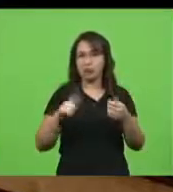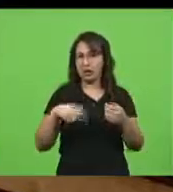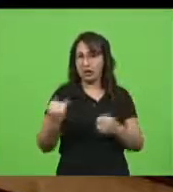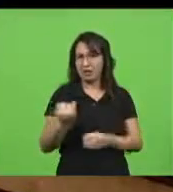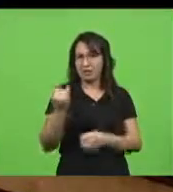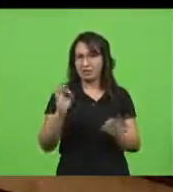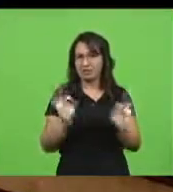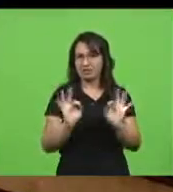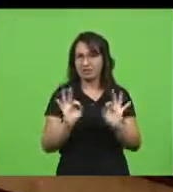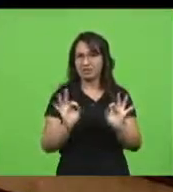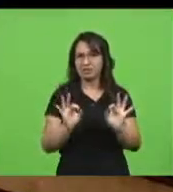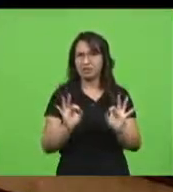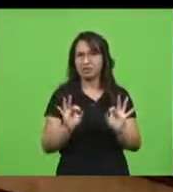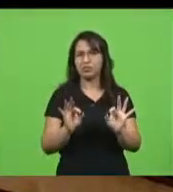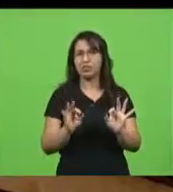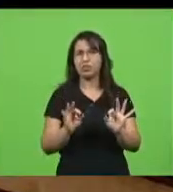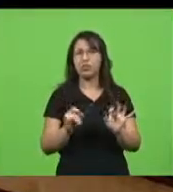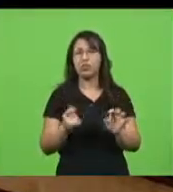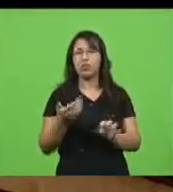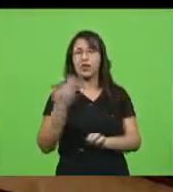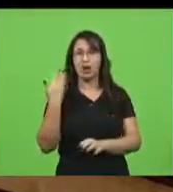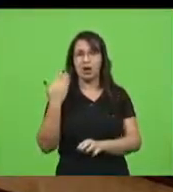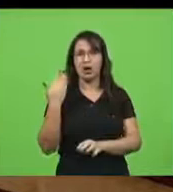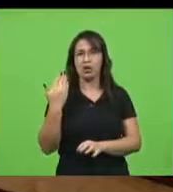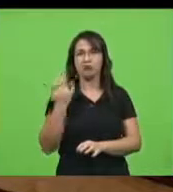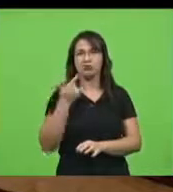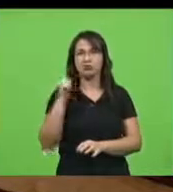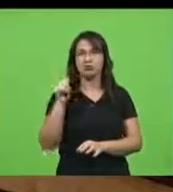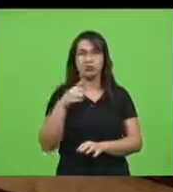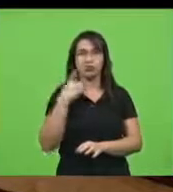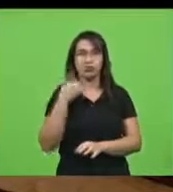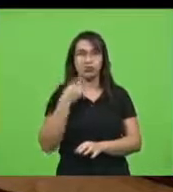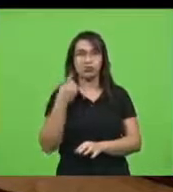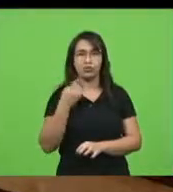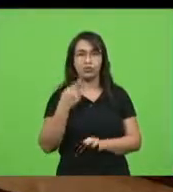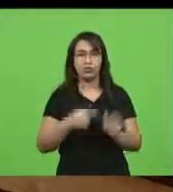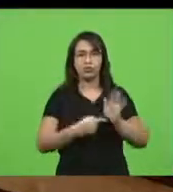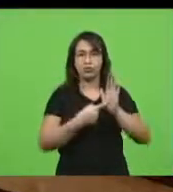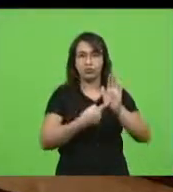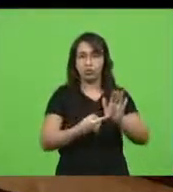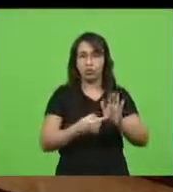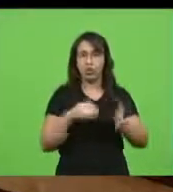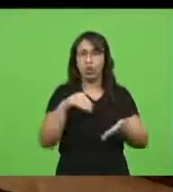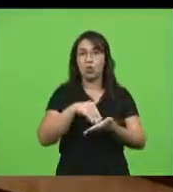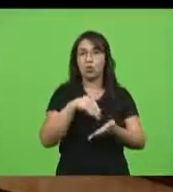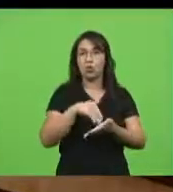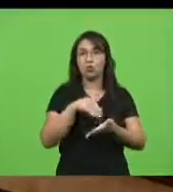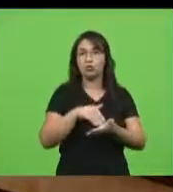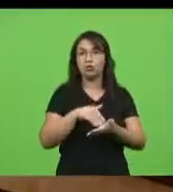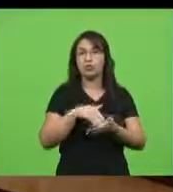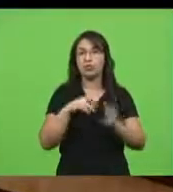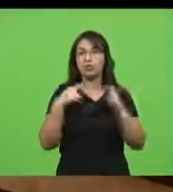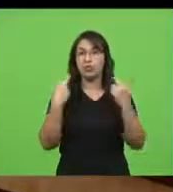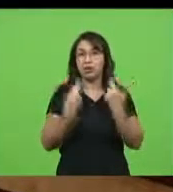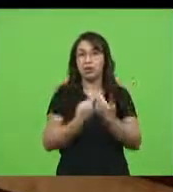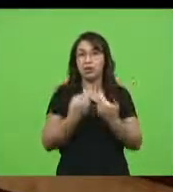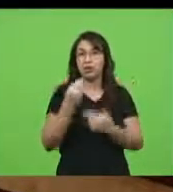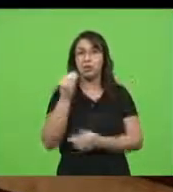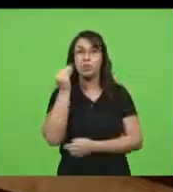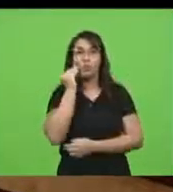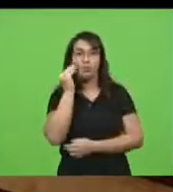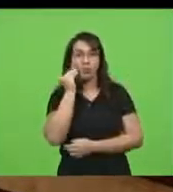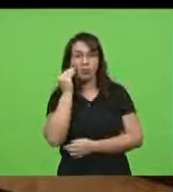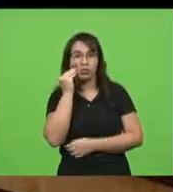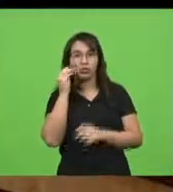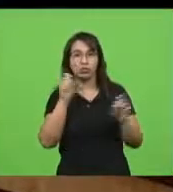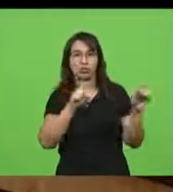no governo anterior, também apresentou em tela, na última reunião, o secretário da Saúde trouxe aqui gráficos